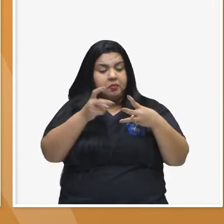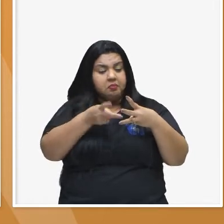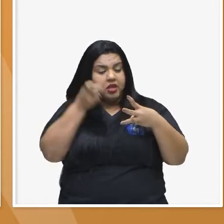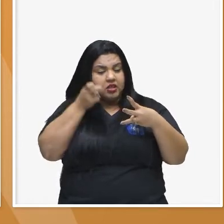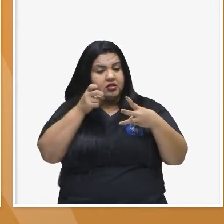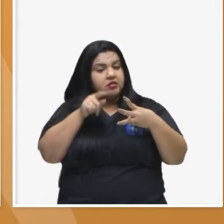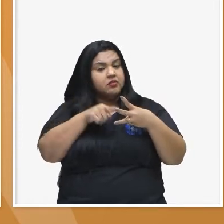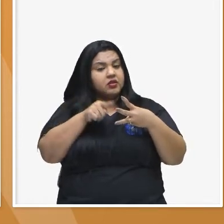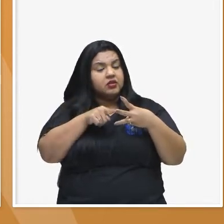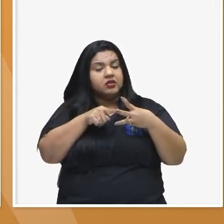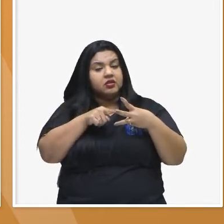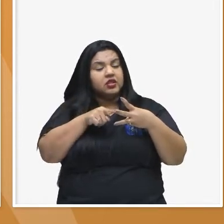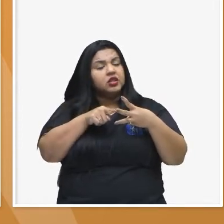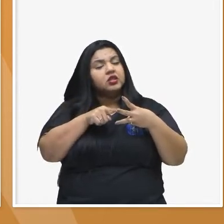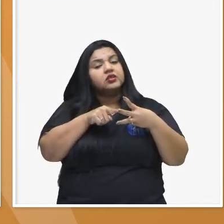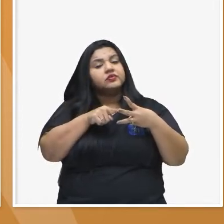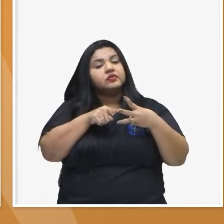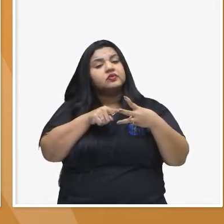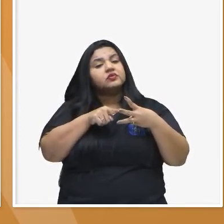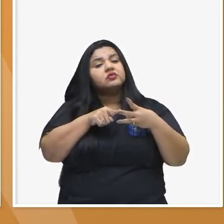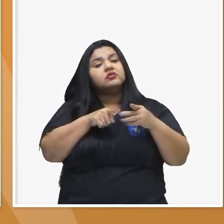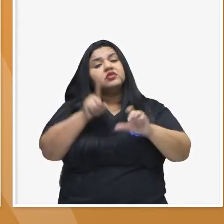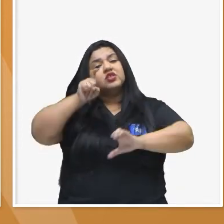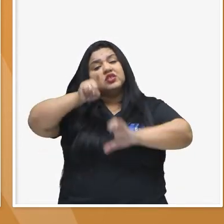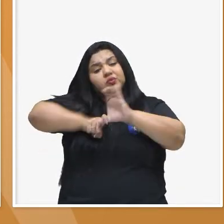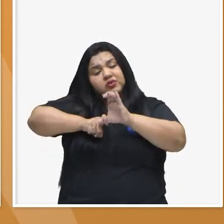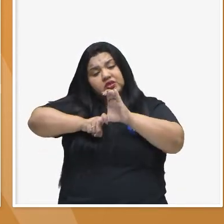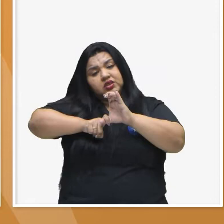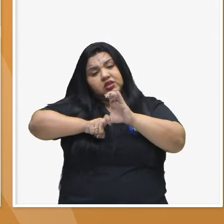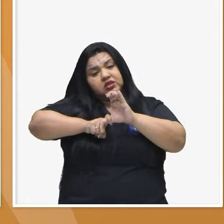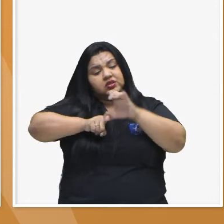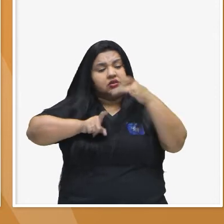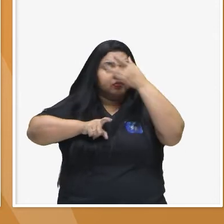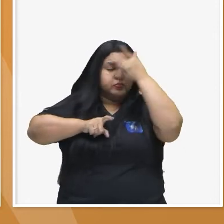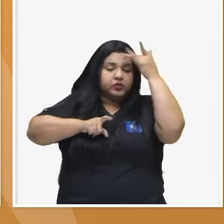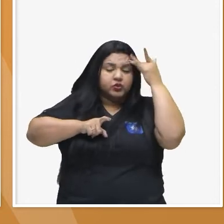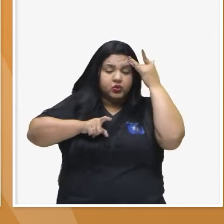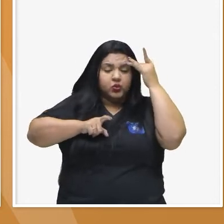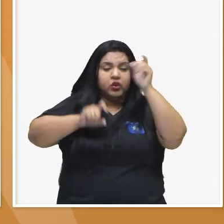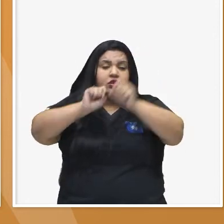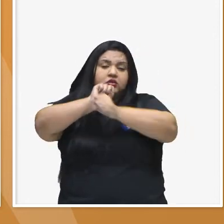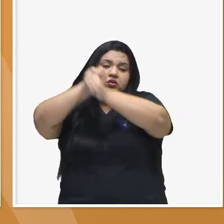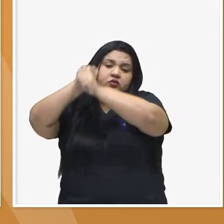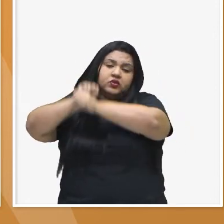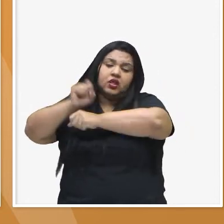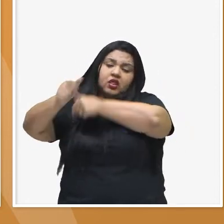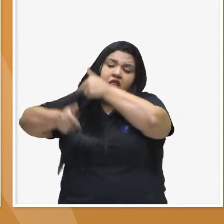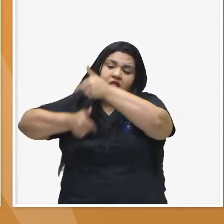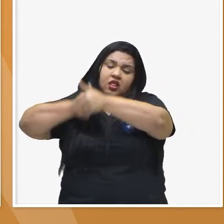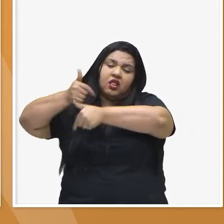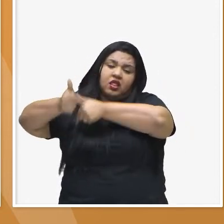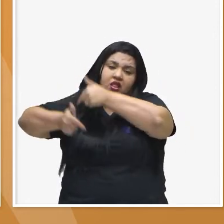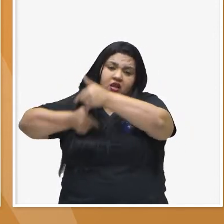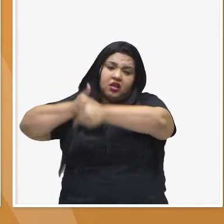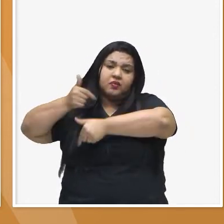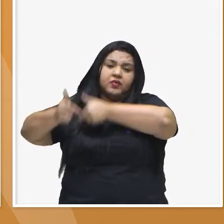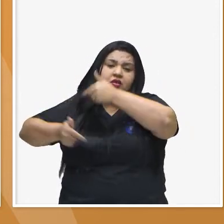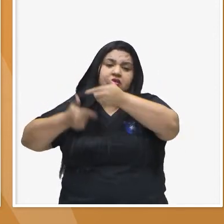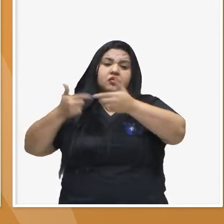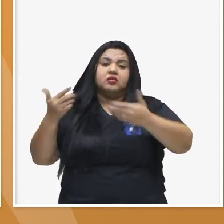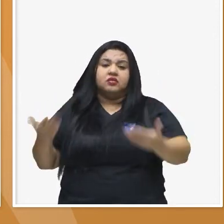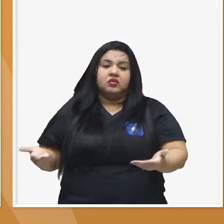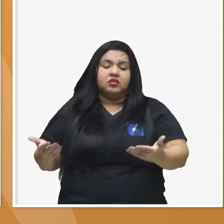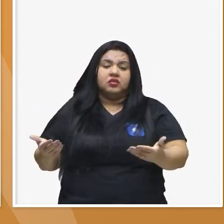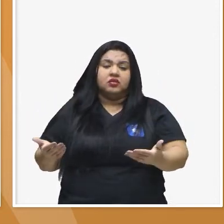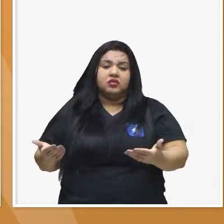que ele é totalmente dependente do escravo. Ele é dependente do escravo. Então,